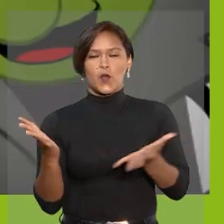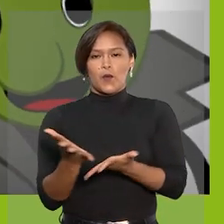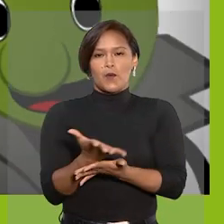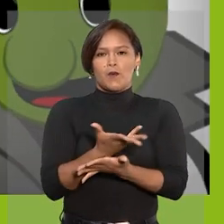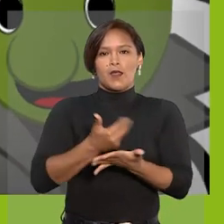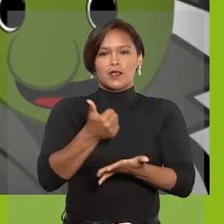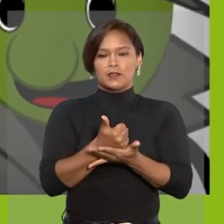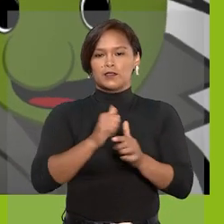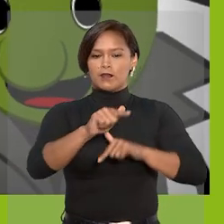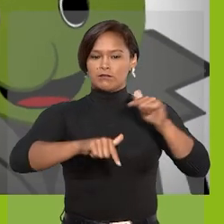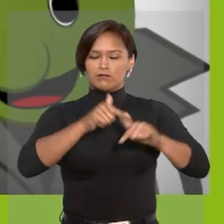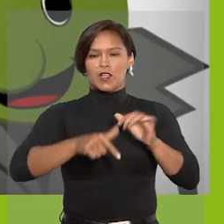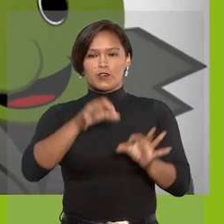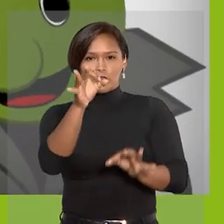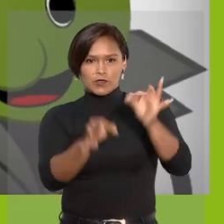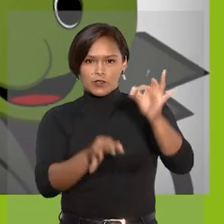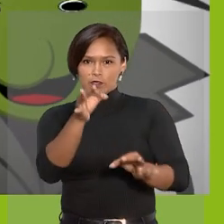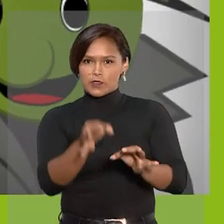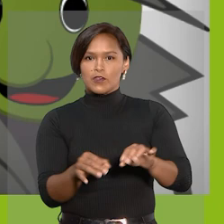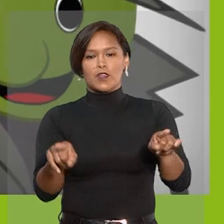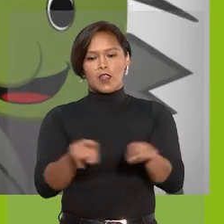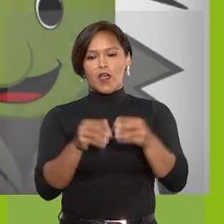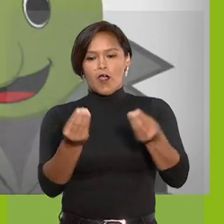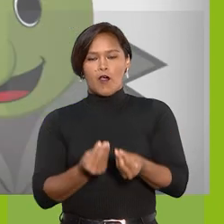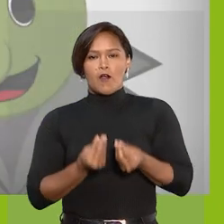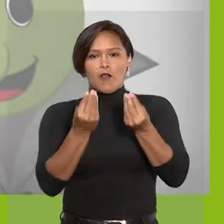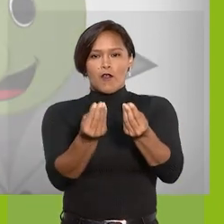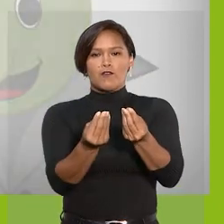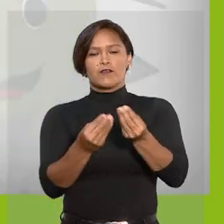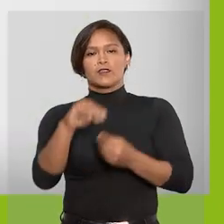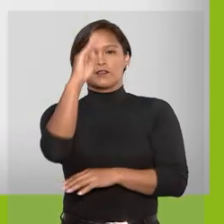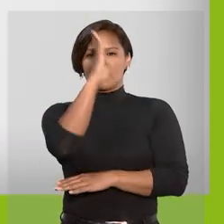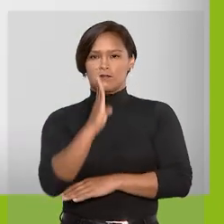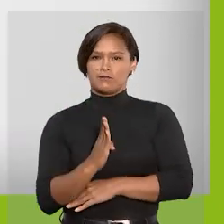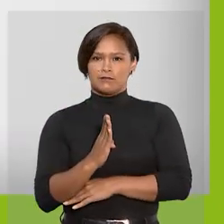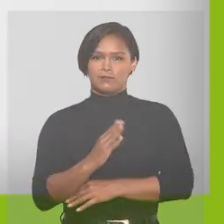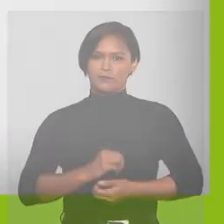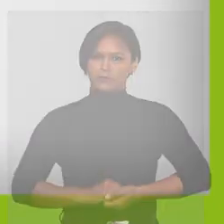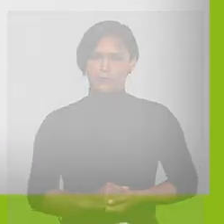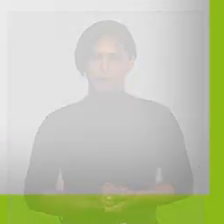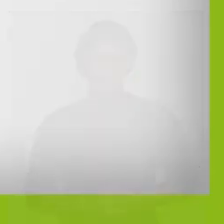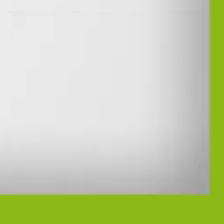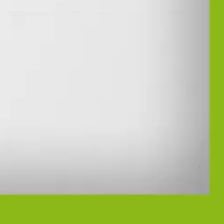na prestação jurisdicional oferecida aos brasileiros.